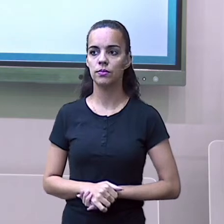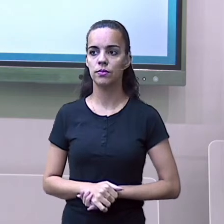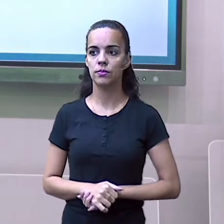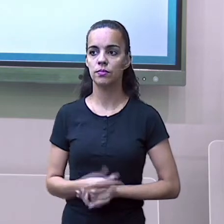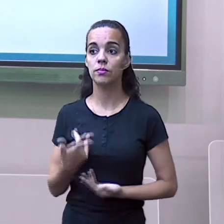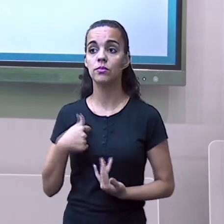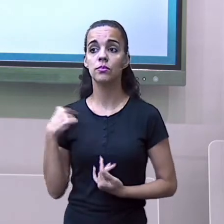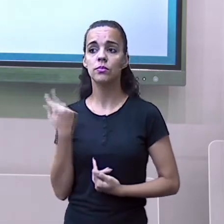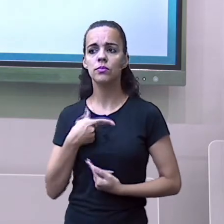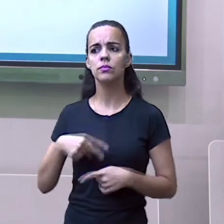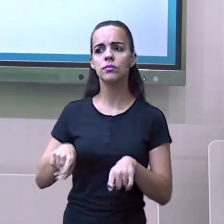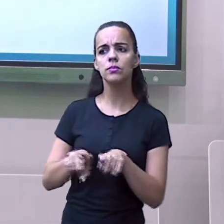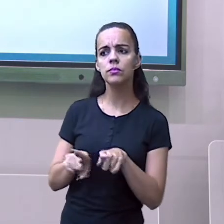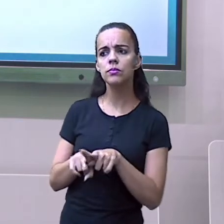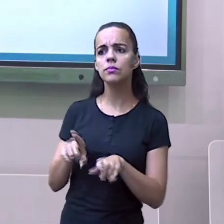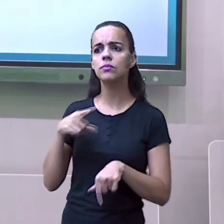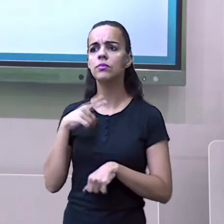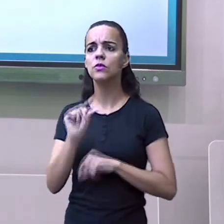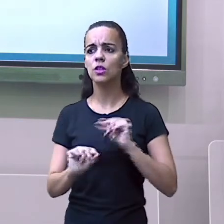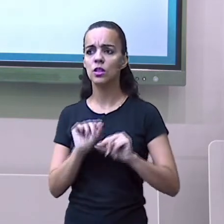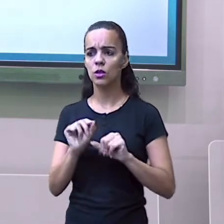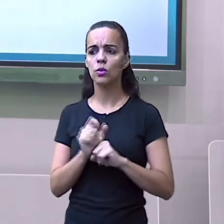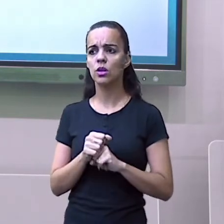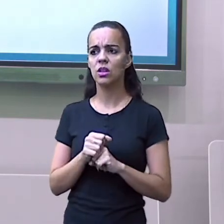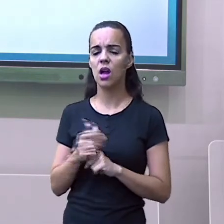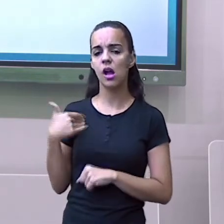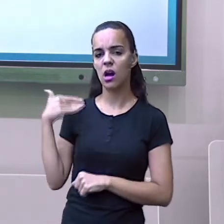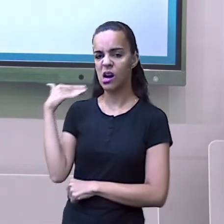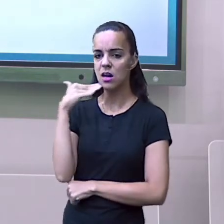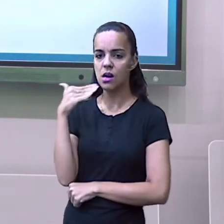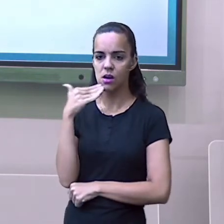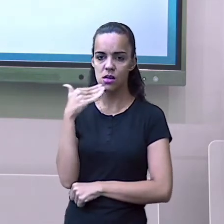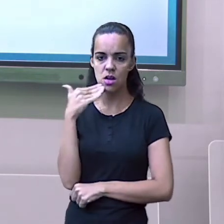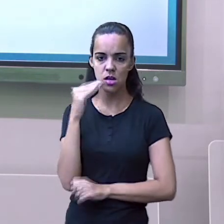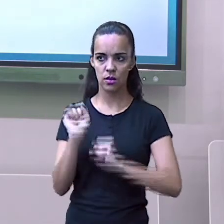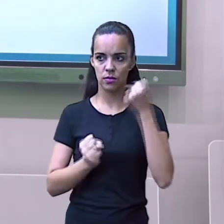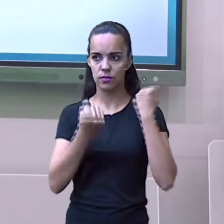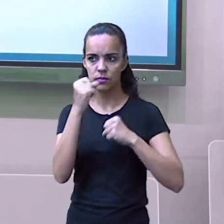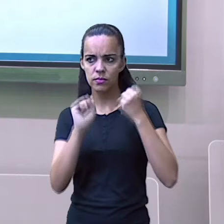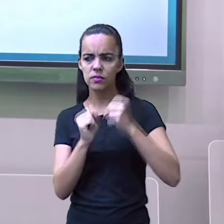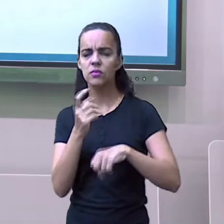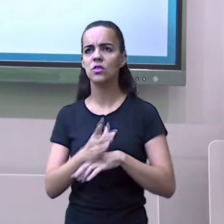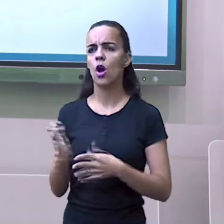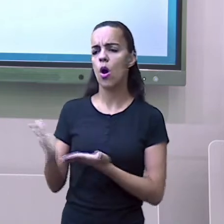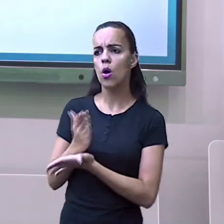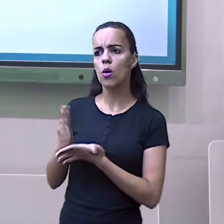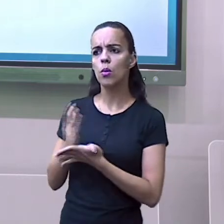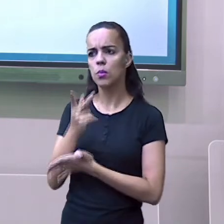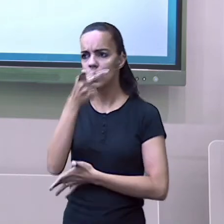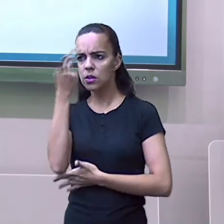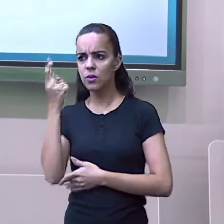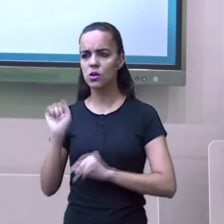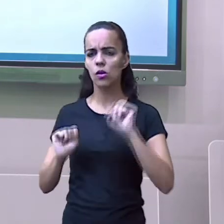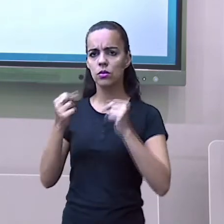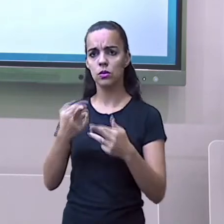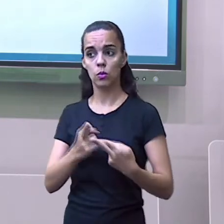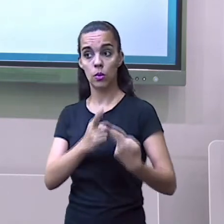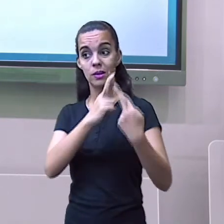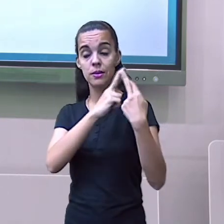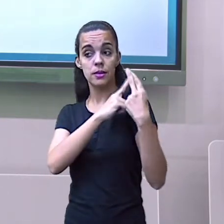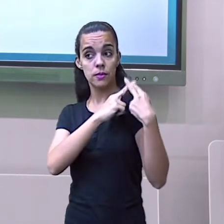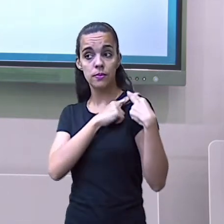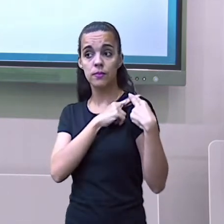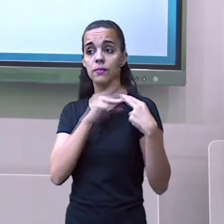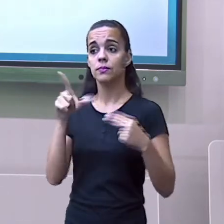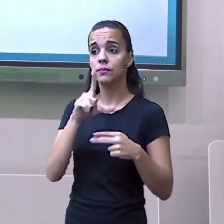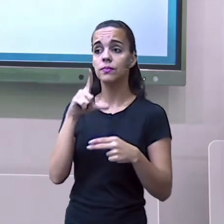Nós temos também os defeitos de fabricação após a garantia. Os fabricantes são responsáveis por produtos